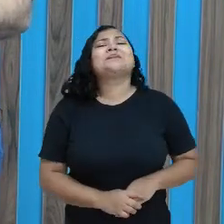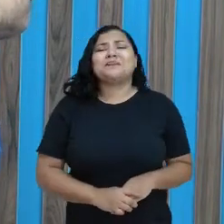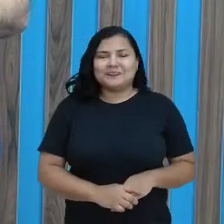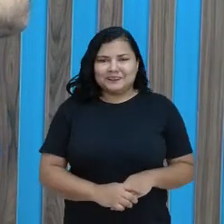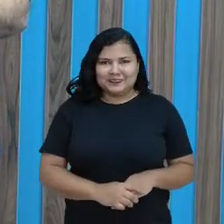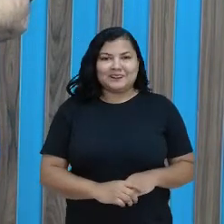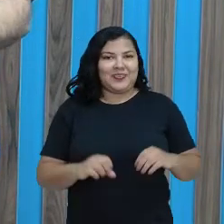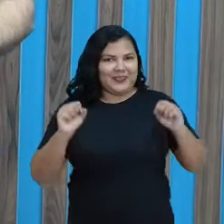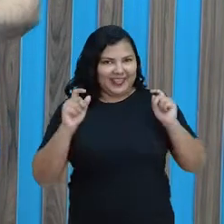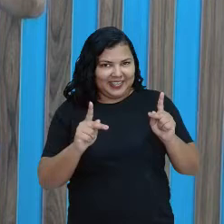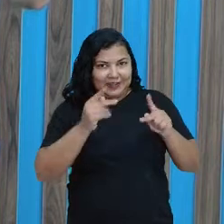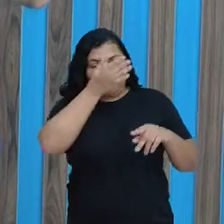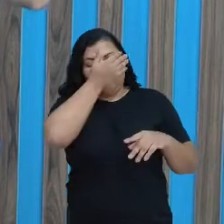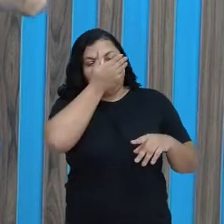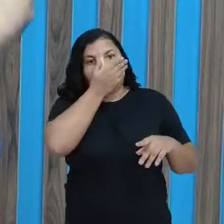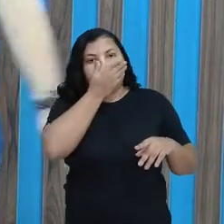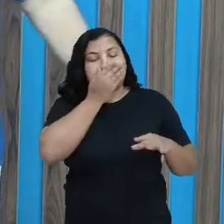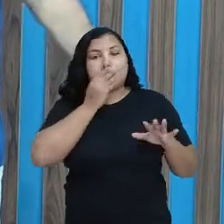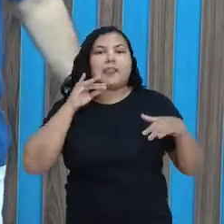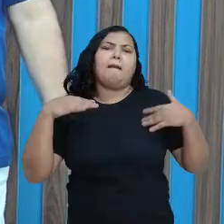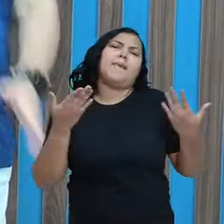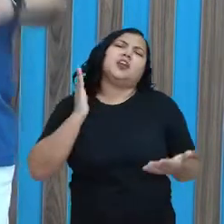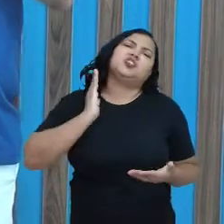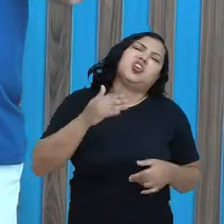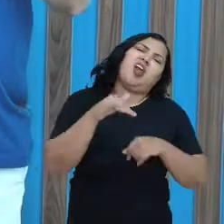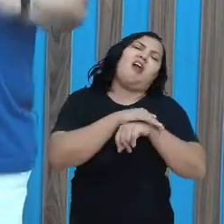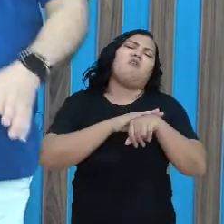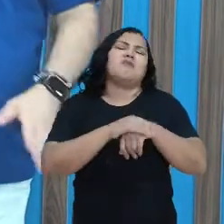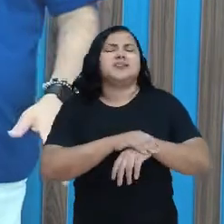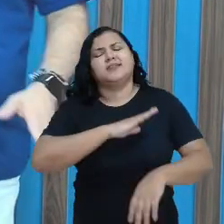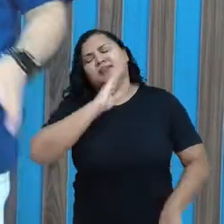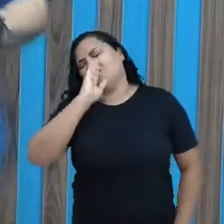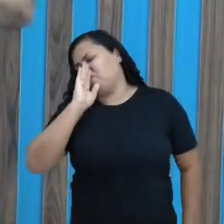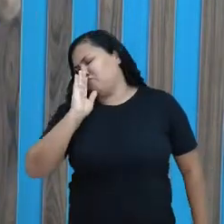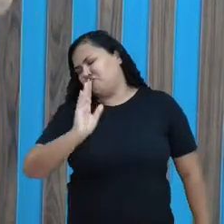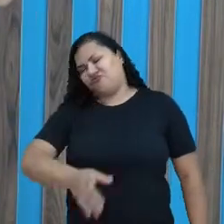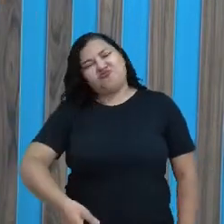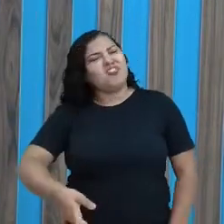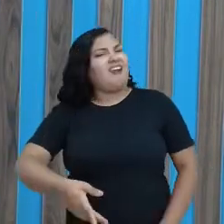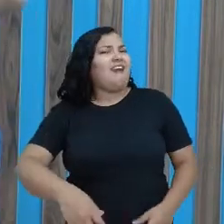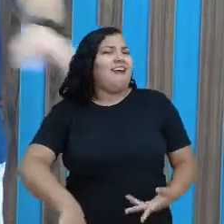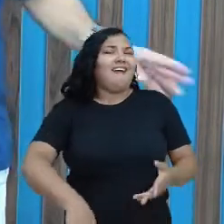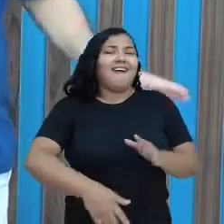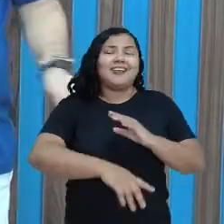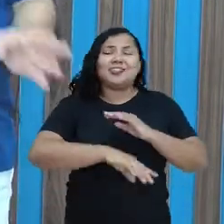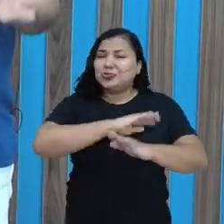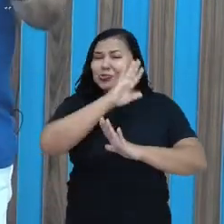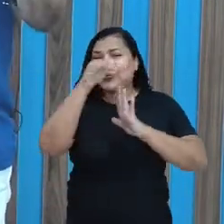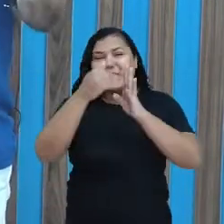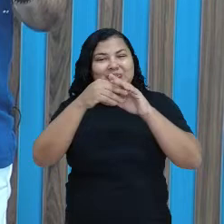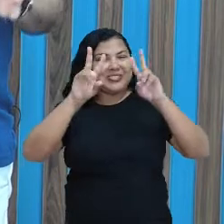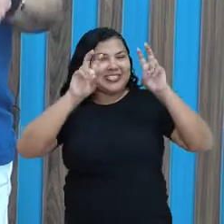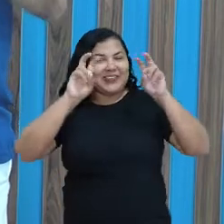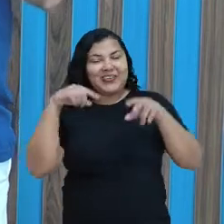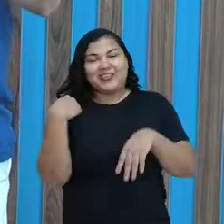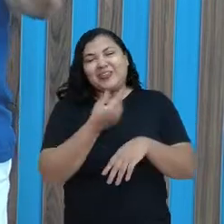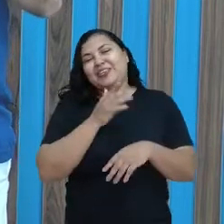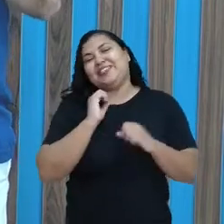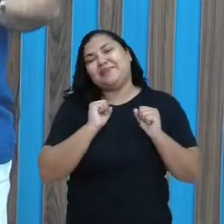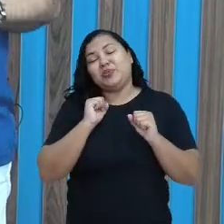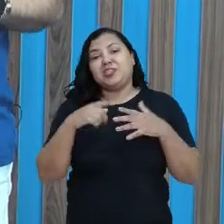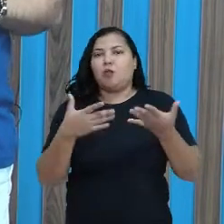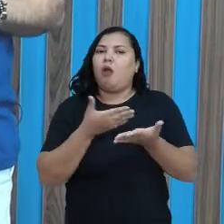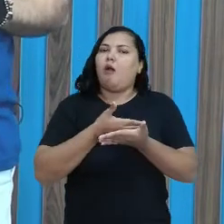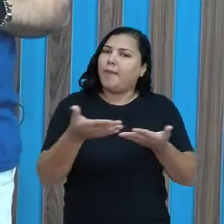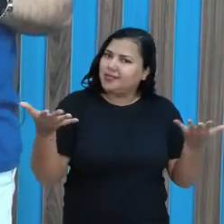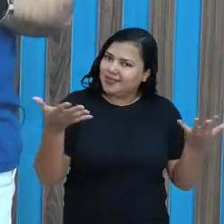de dados, ok? Mas a gente já falou muito, já falou de tudo que a gente podia aqui, então vamos